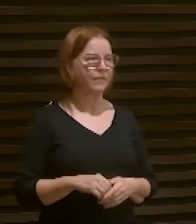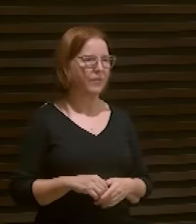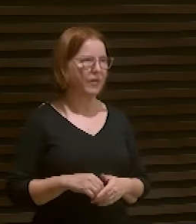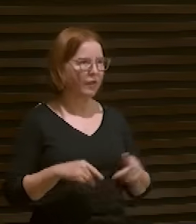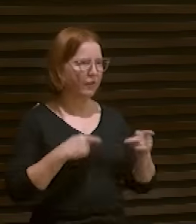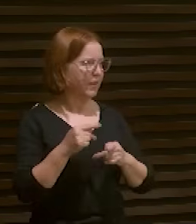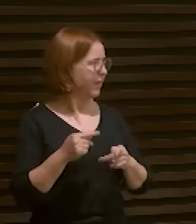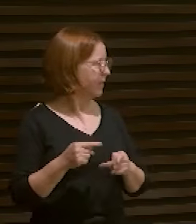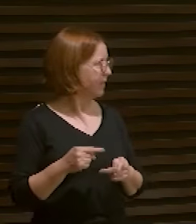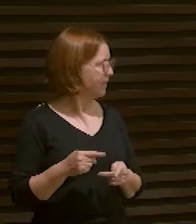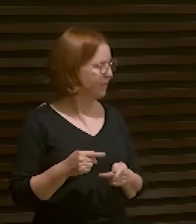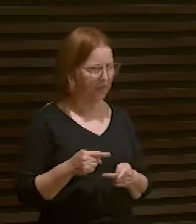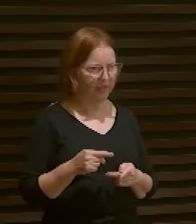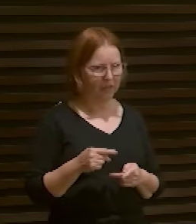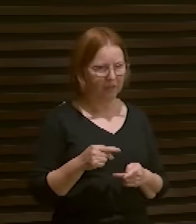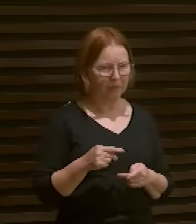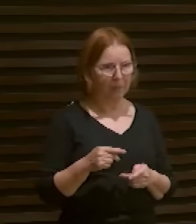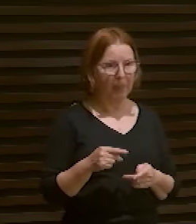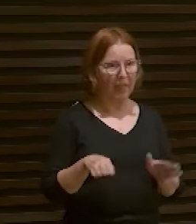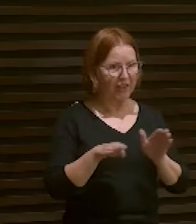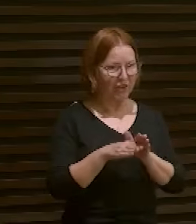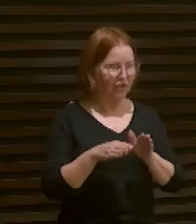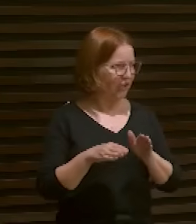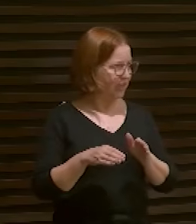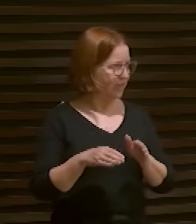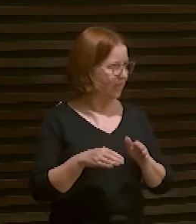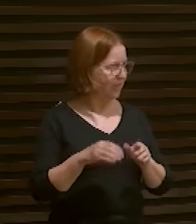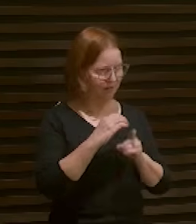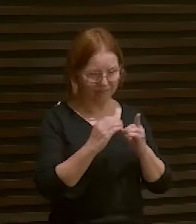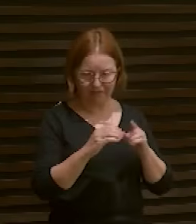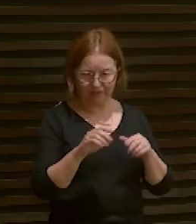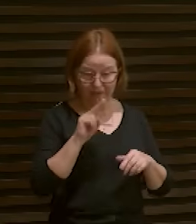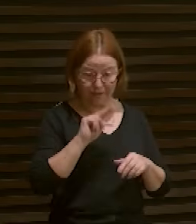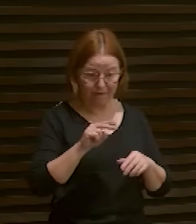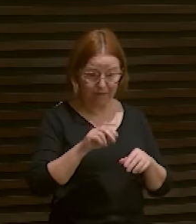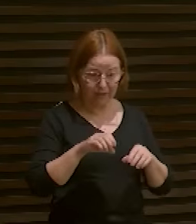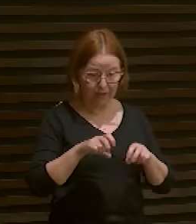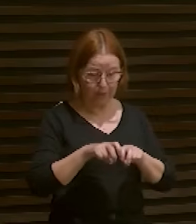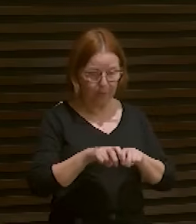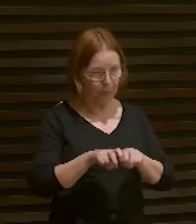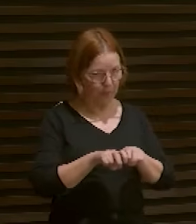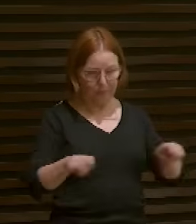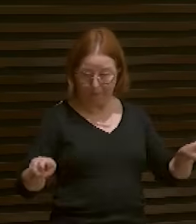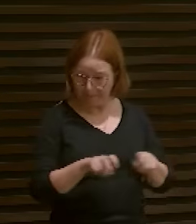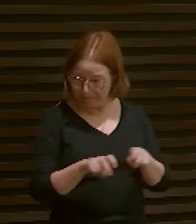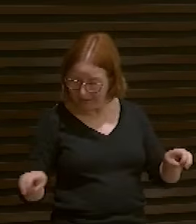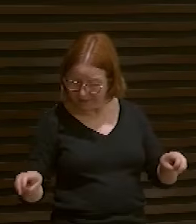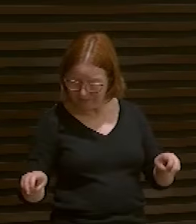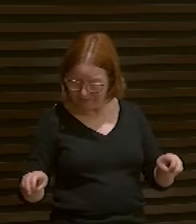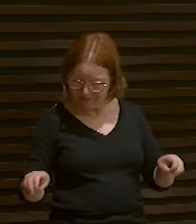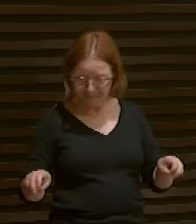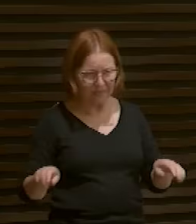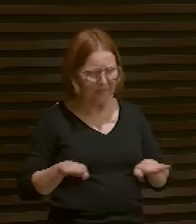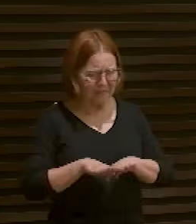lá no culto hoje, dá uma olhada no banco, irmão. O banco está lustradinho. Ele não precisa de você lustrando mais ele,